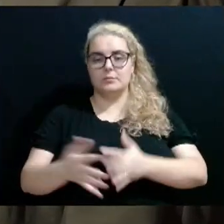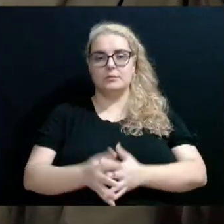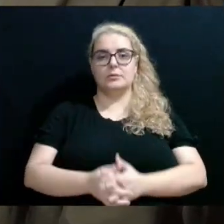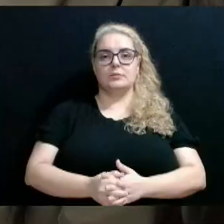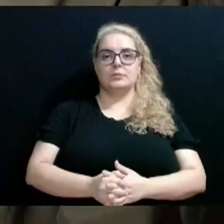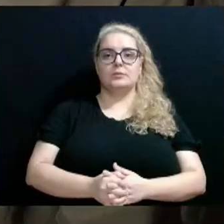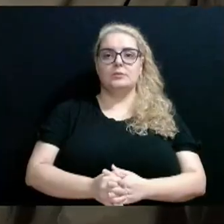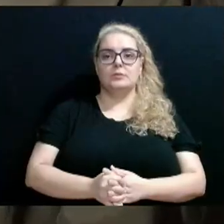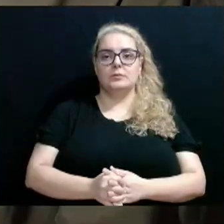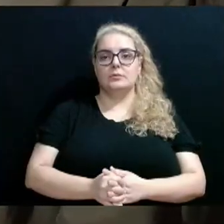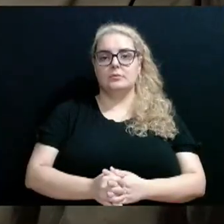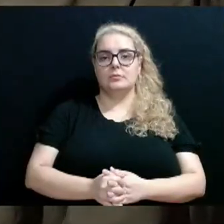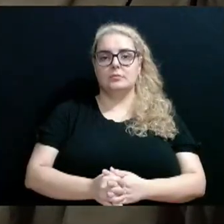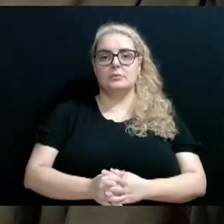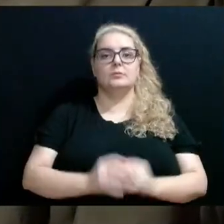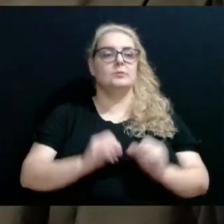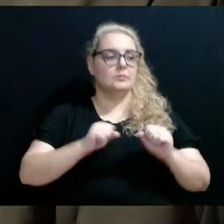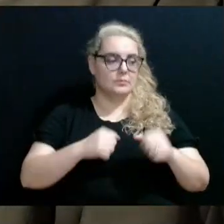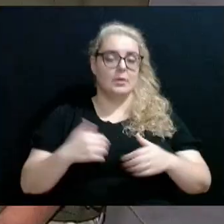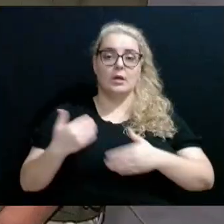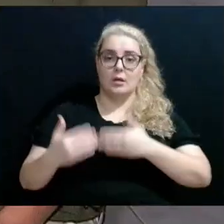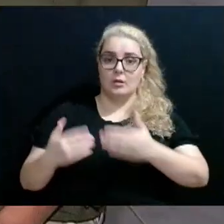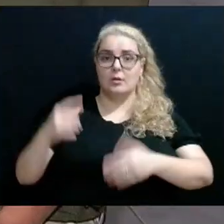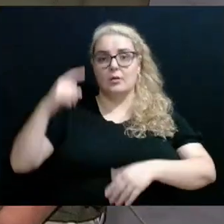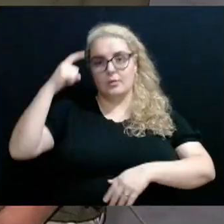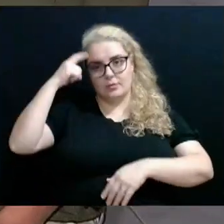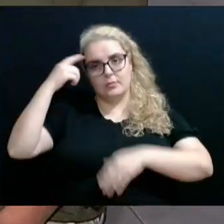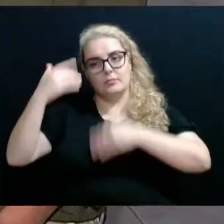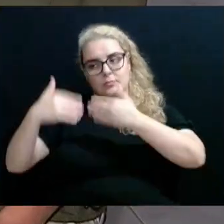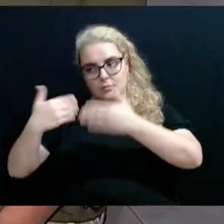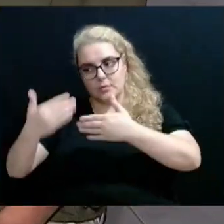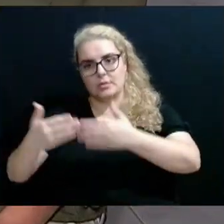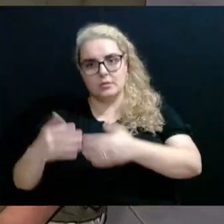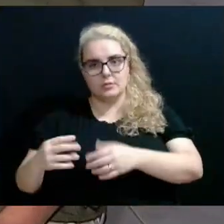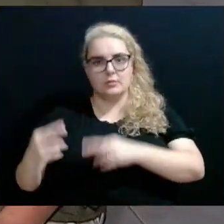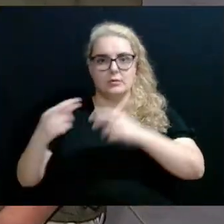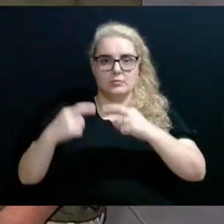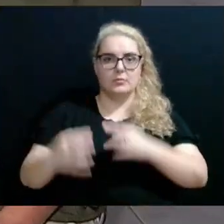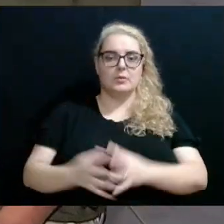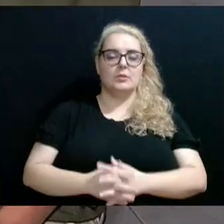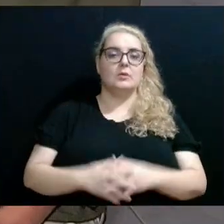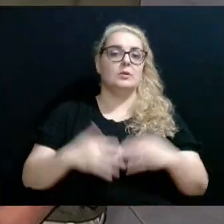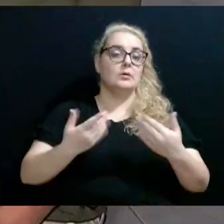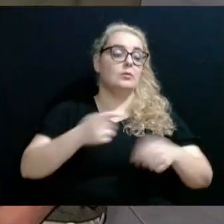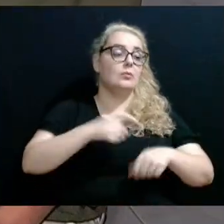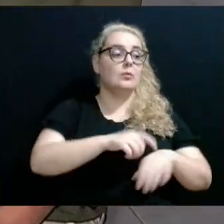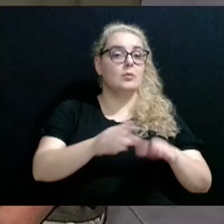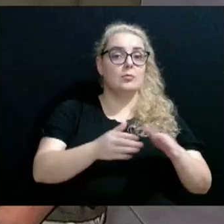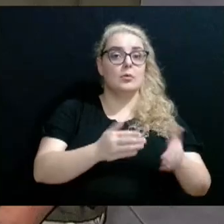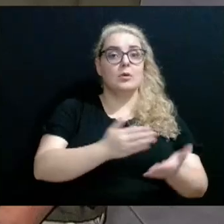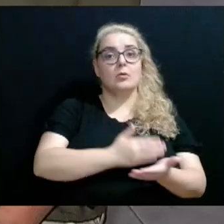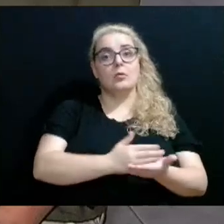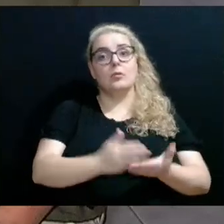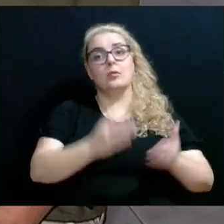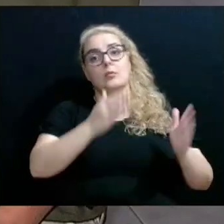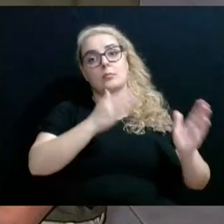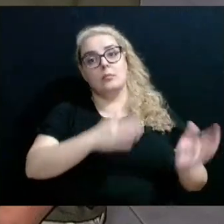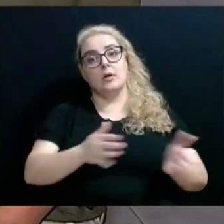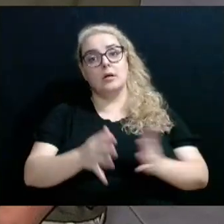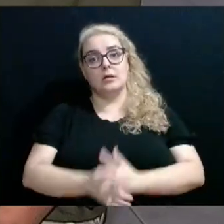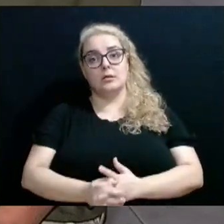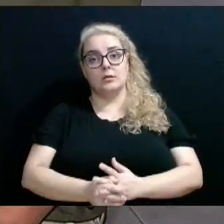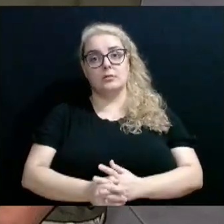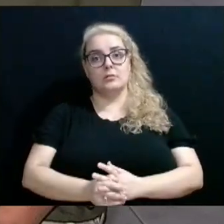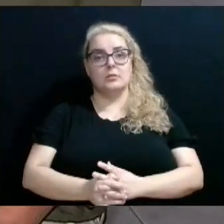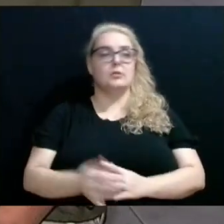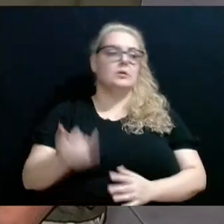depois. Foi um tempo que eu fui ver, mas foi a produção. Em que momento, então, você inicia essa produção? Você disse, no